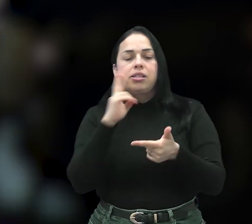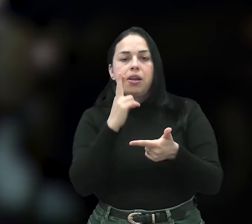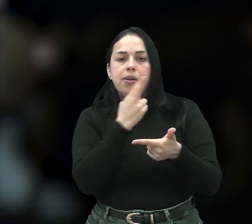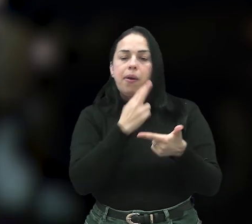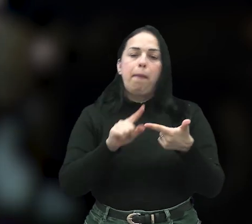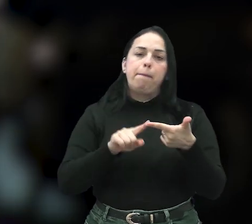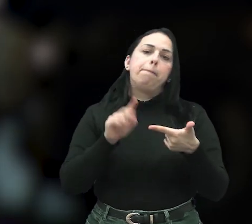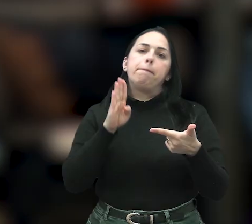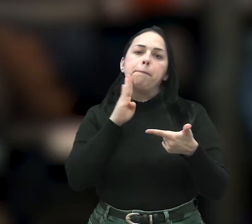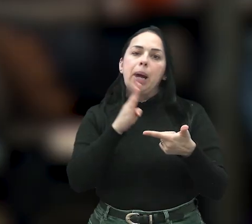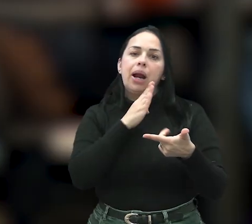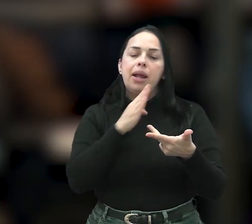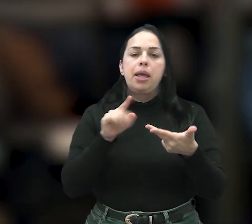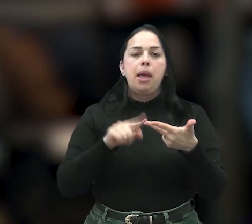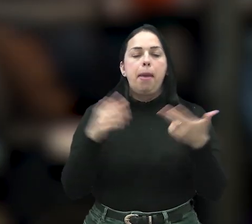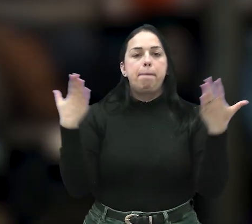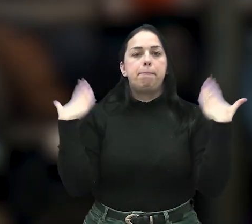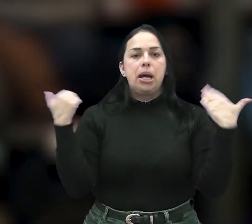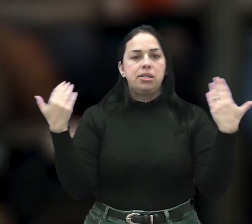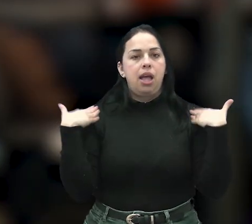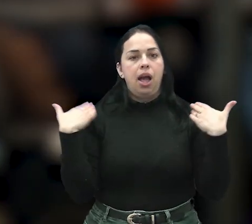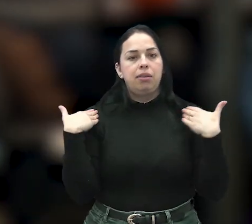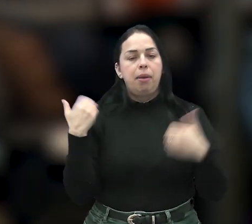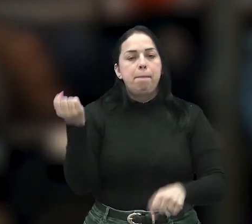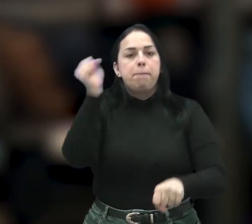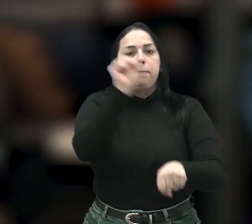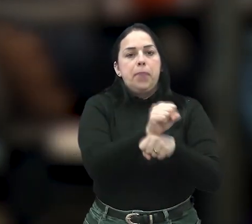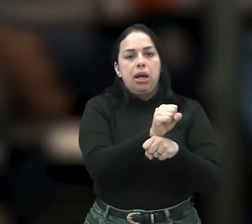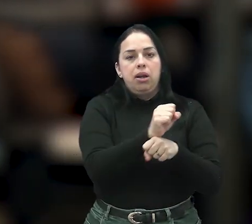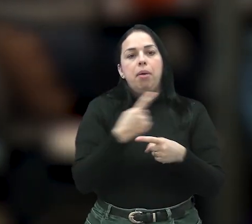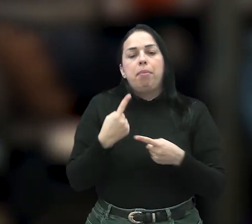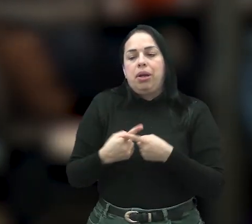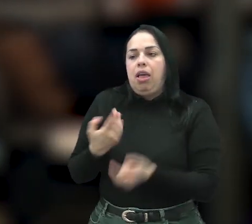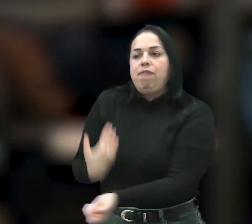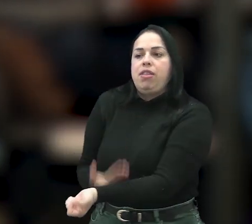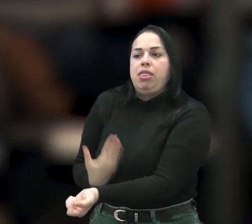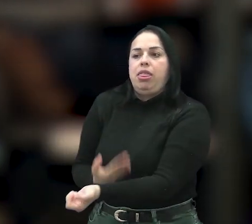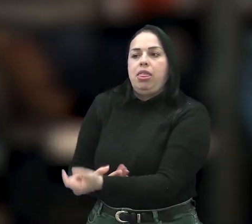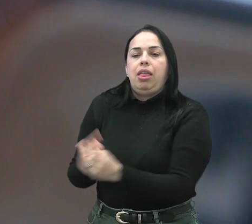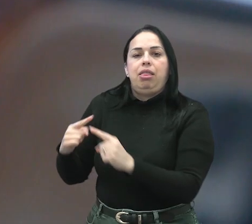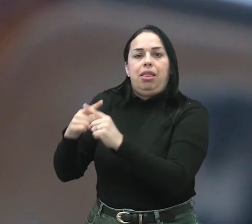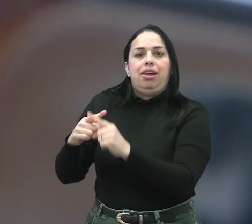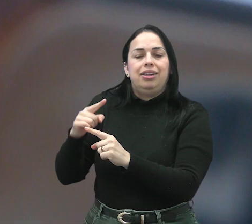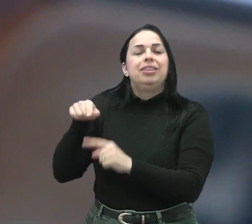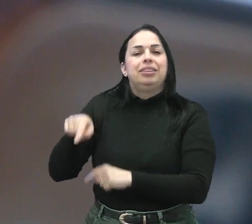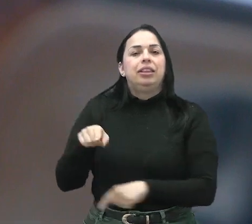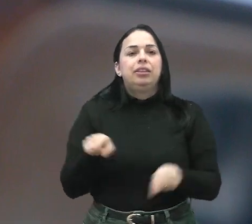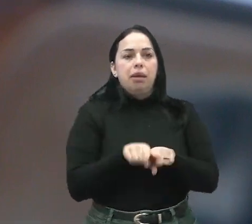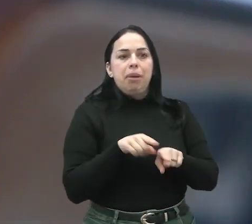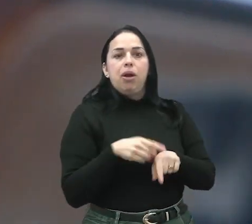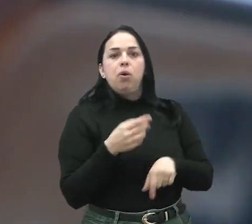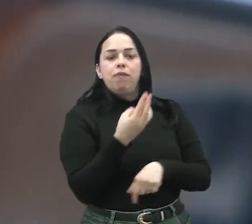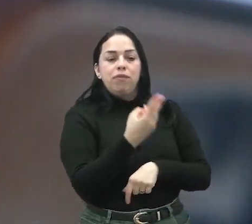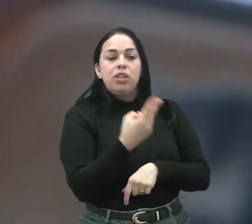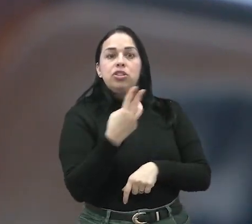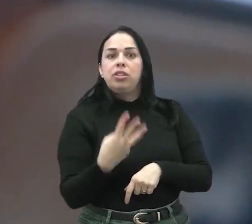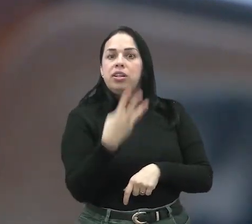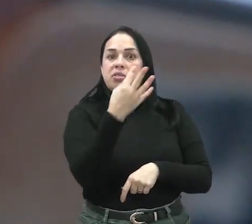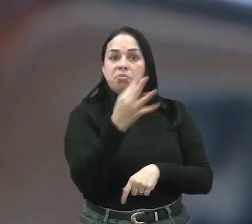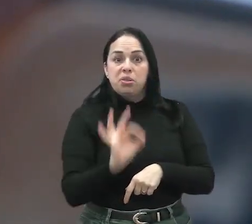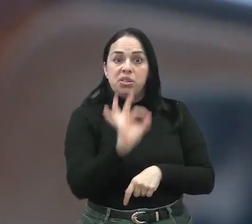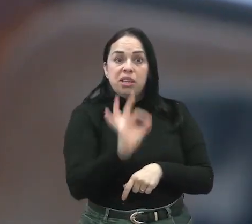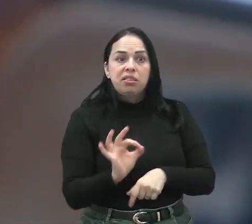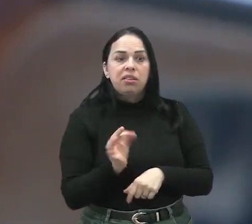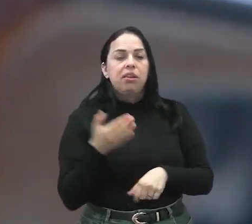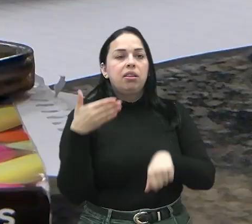frequentar restaurantes, bares e até sair com amigos por conta da dependência. Outros 23% pararam de ir